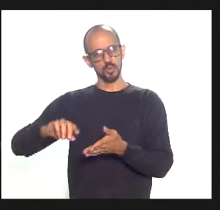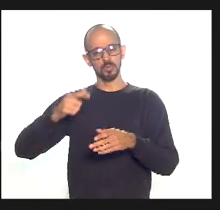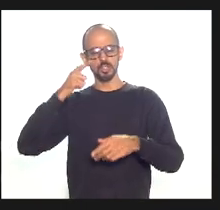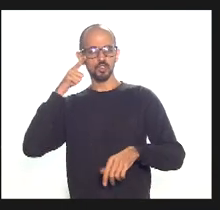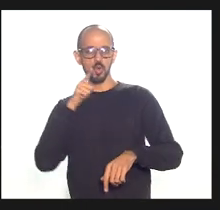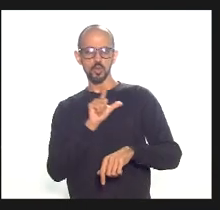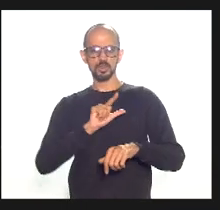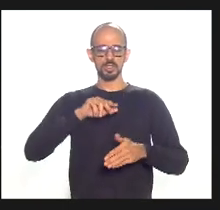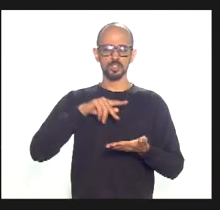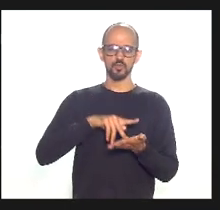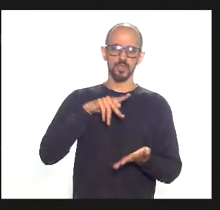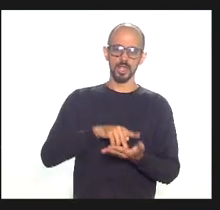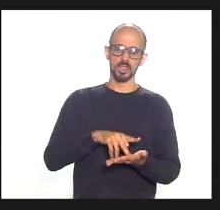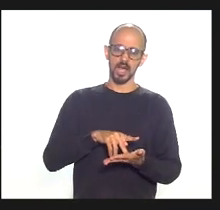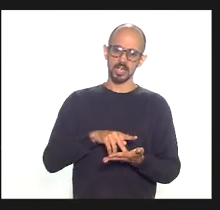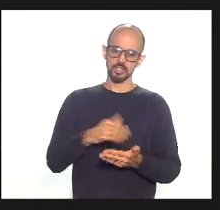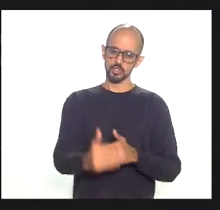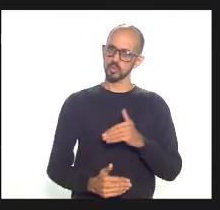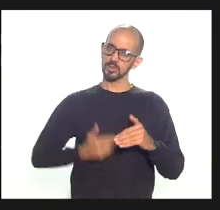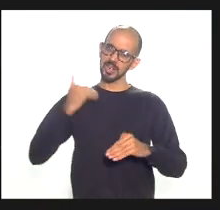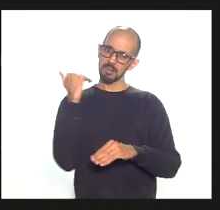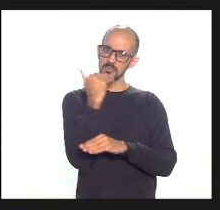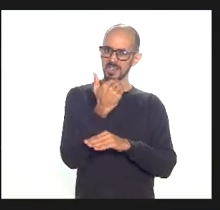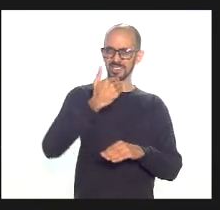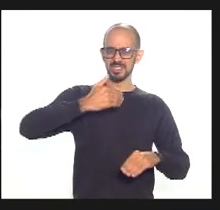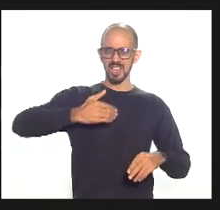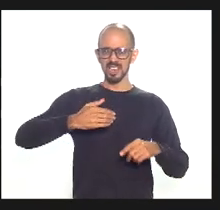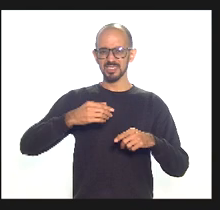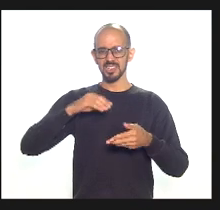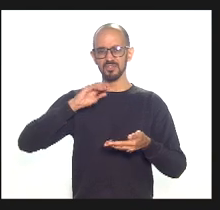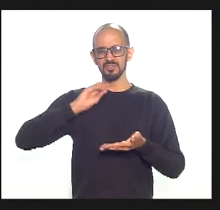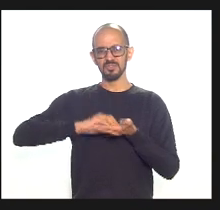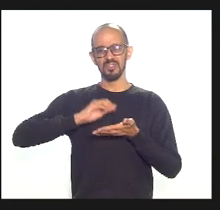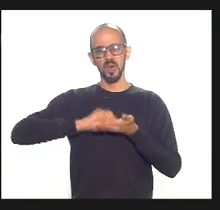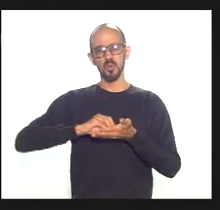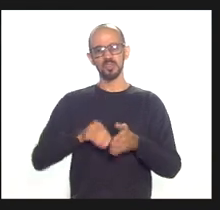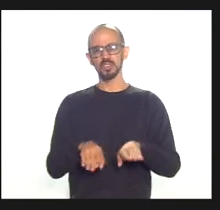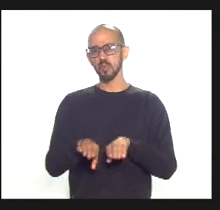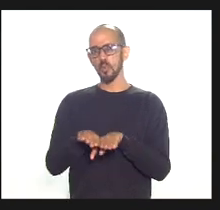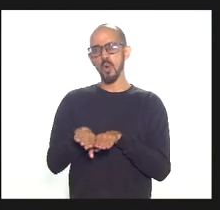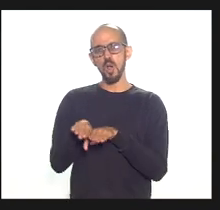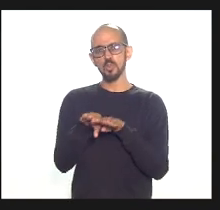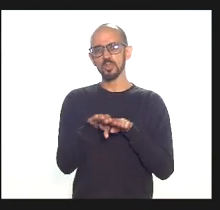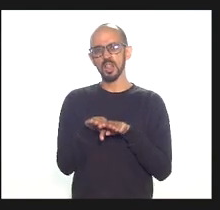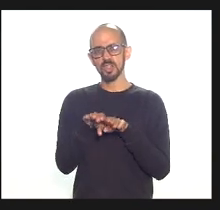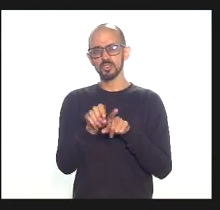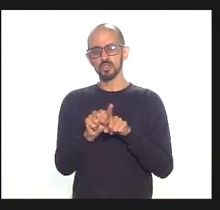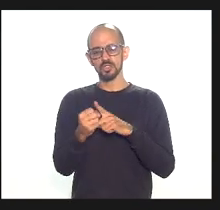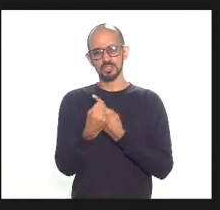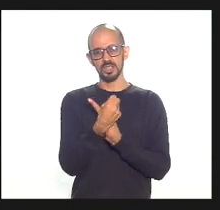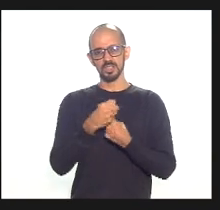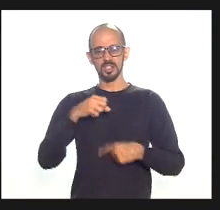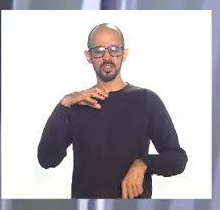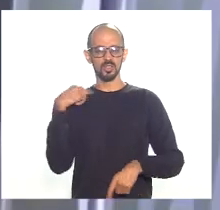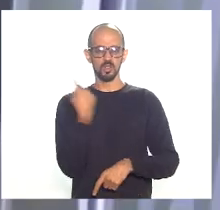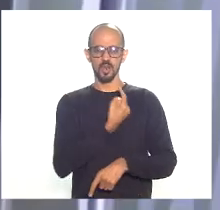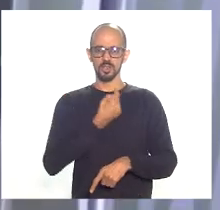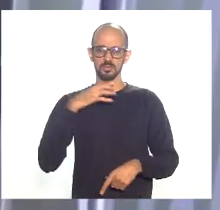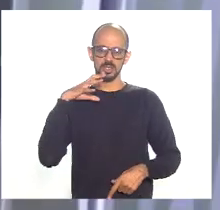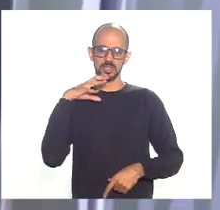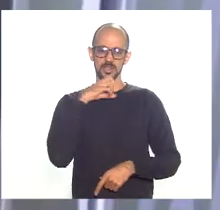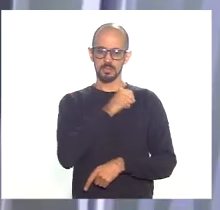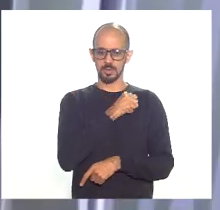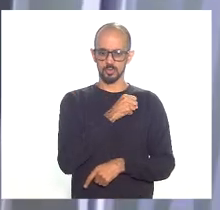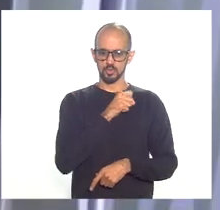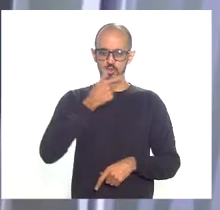gente realmente consiga ultrapassar desigualdades sociais que a gente vê na sociedade. Então, mais